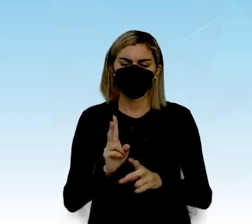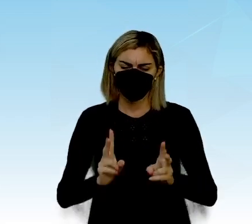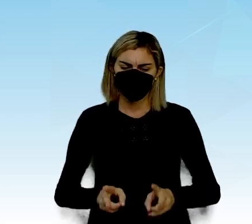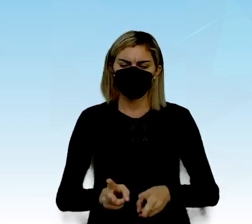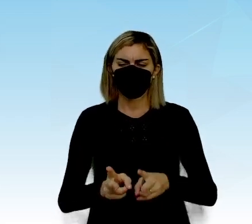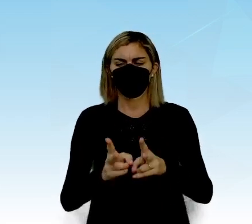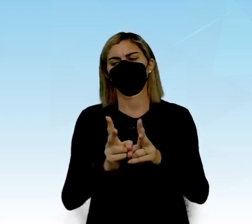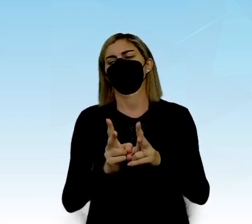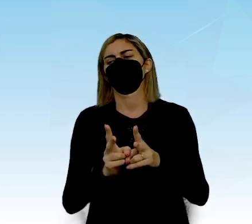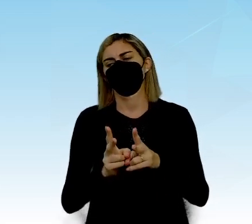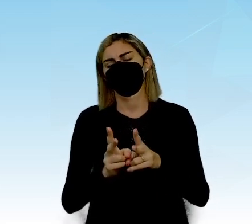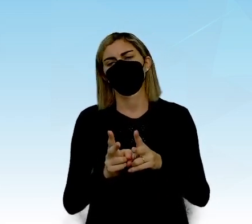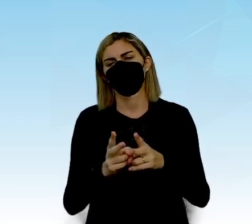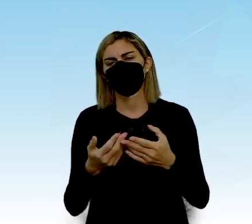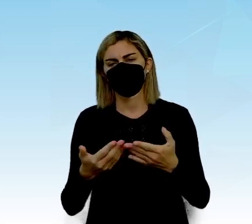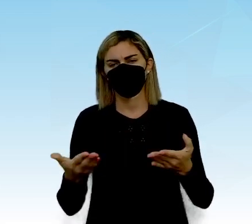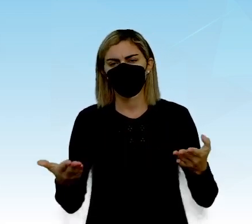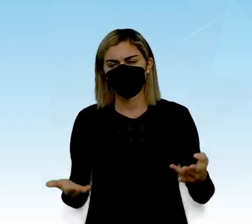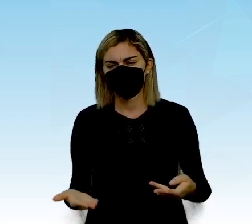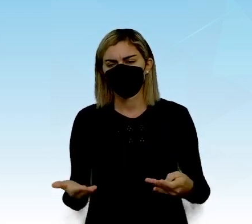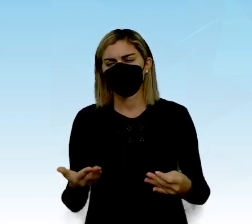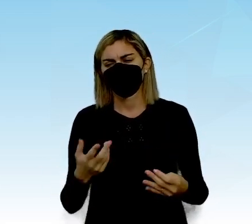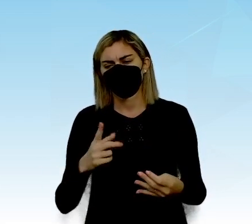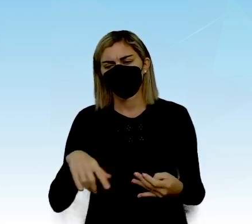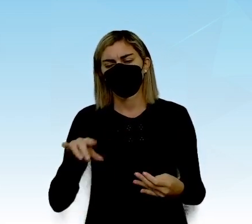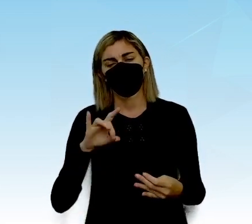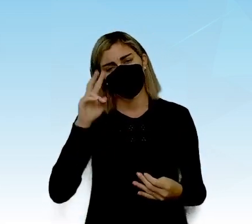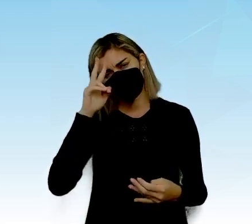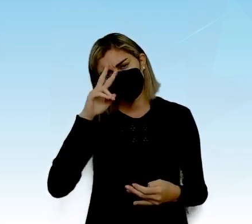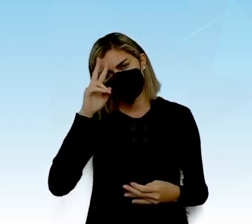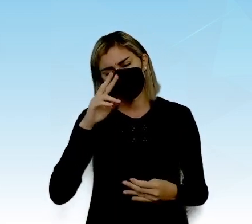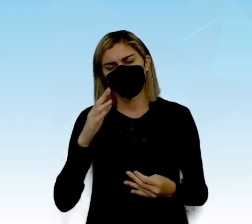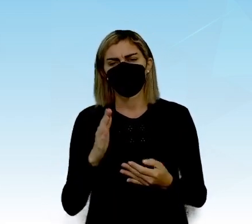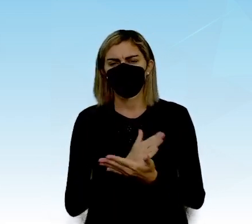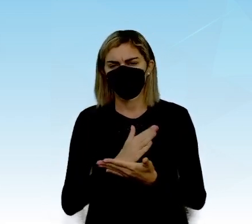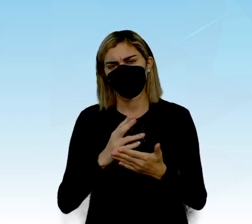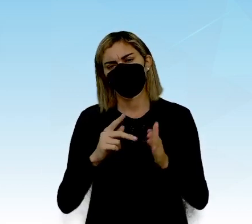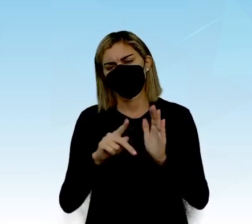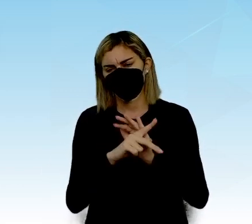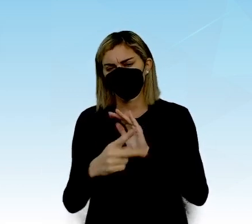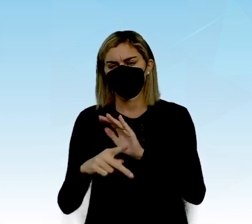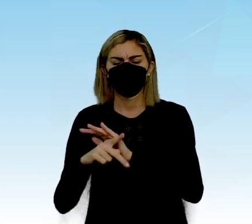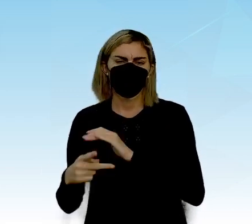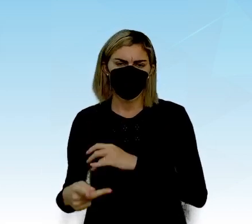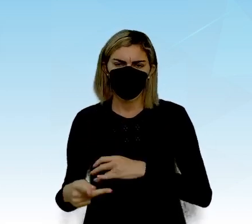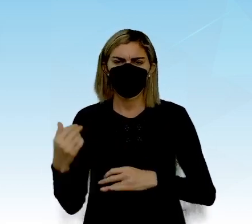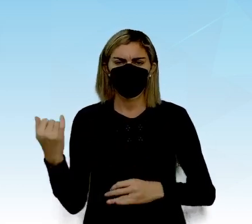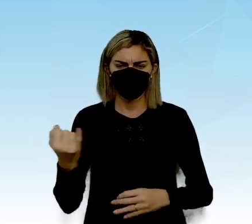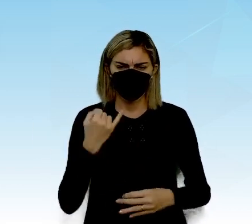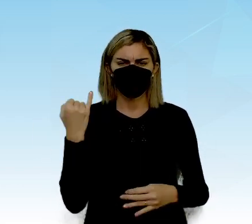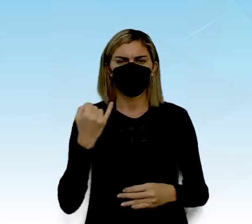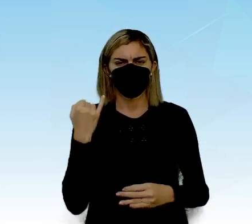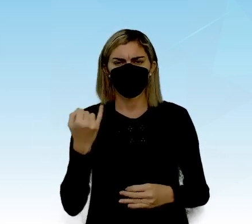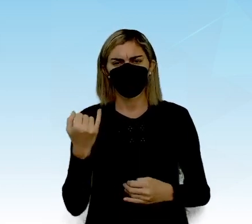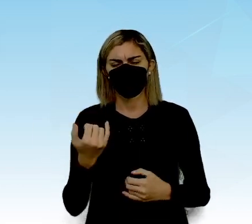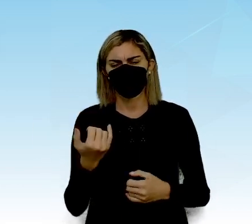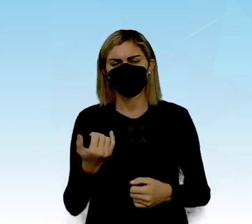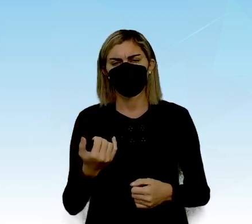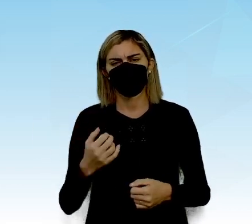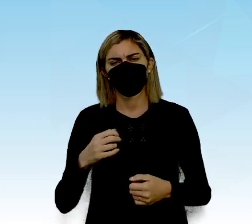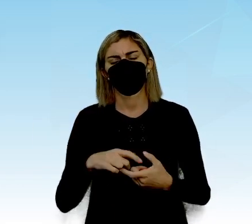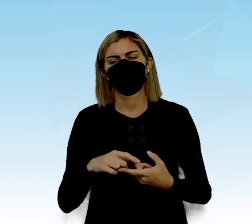Olha, meu povo, vamos voltar um pouquinho aqui só para lembrar algumas propriedades importantes da